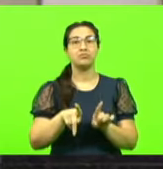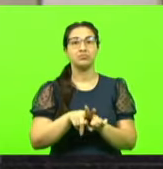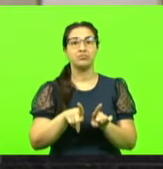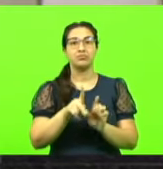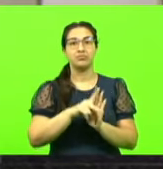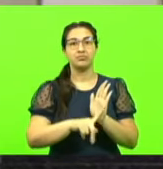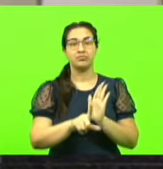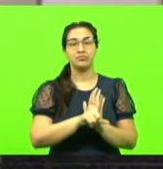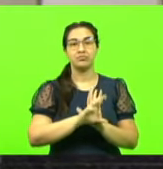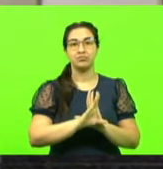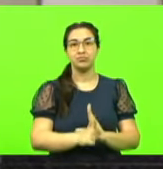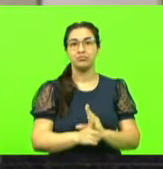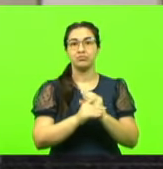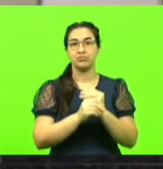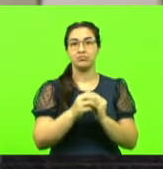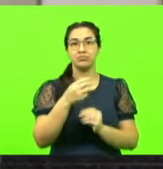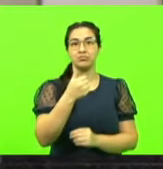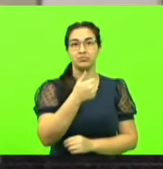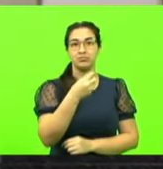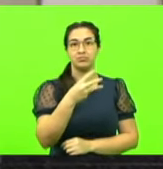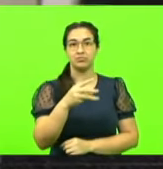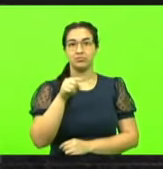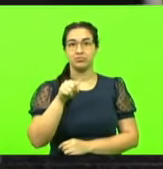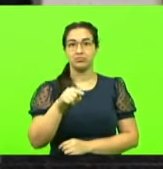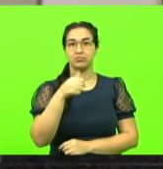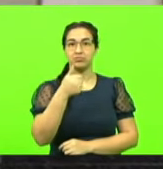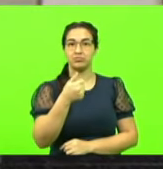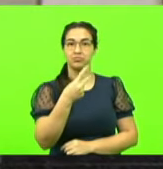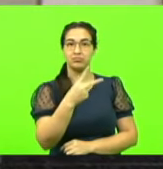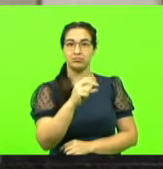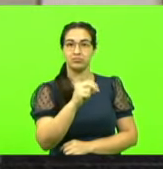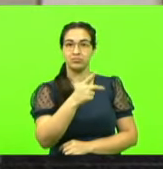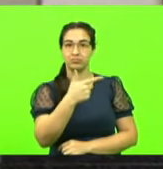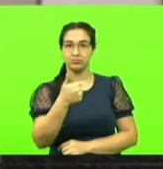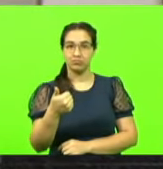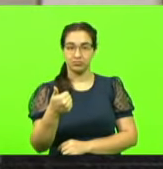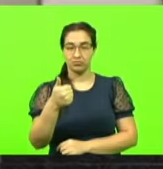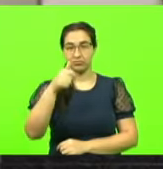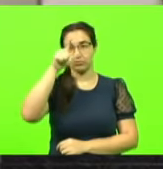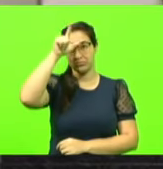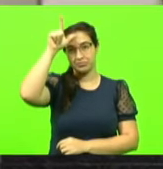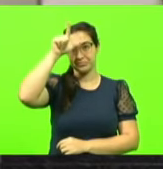Projeto de Lei Complementar 13.1/2021, autor deputado Sargento Lima.